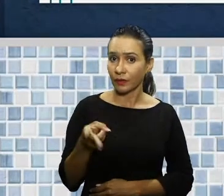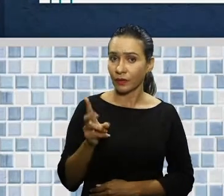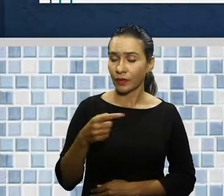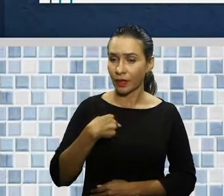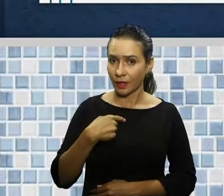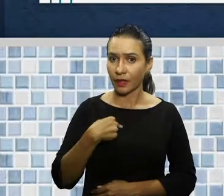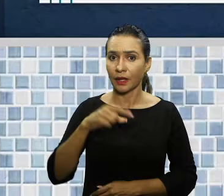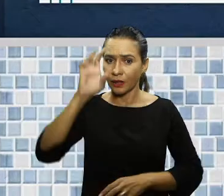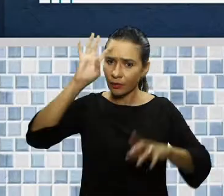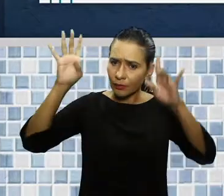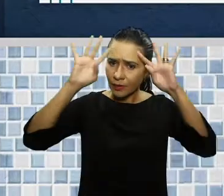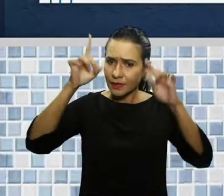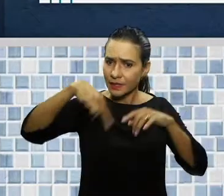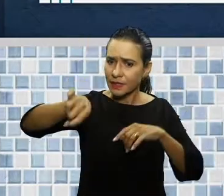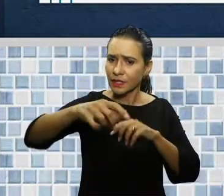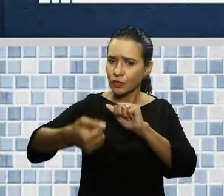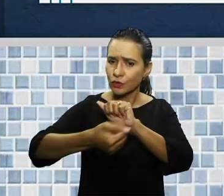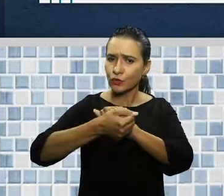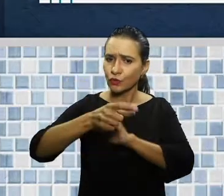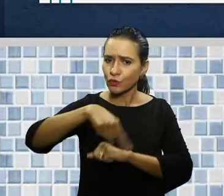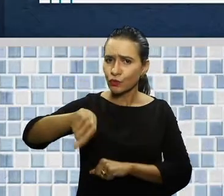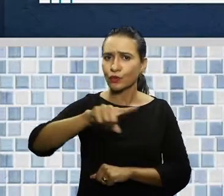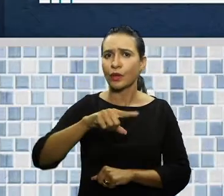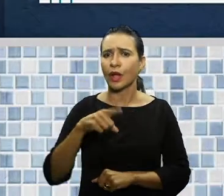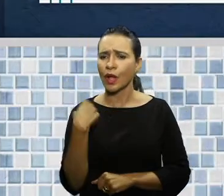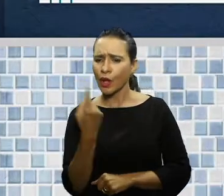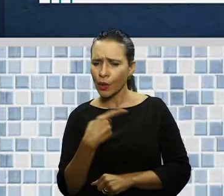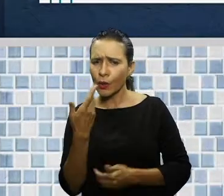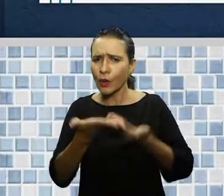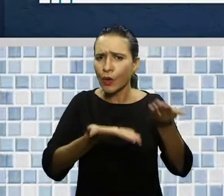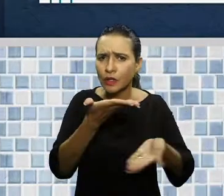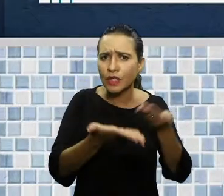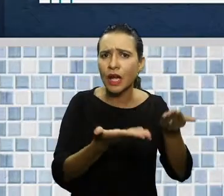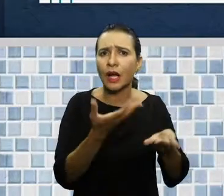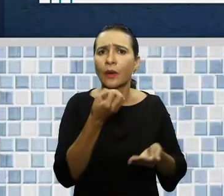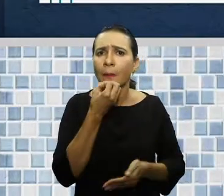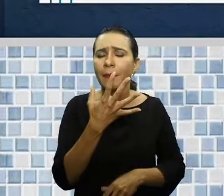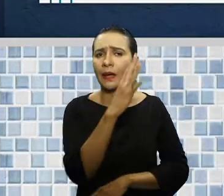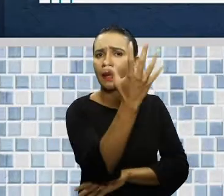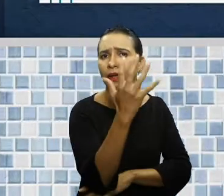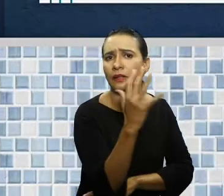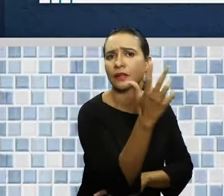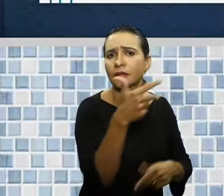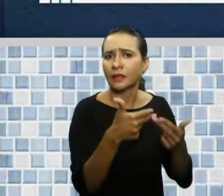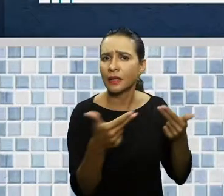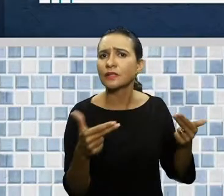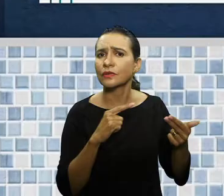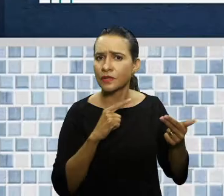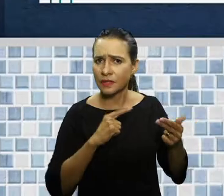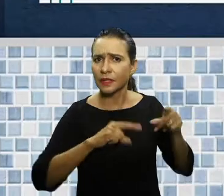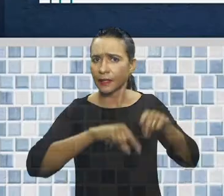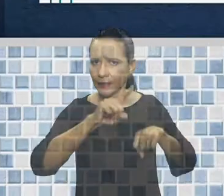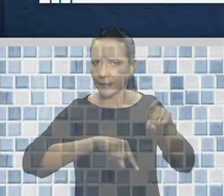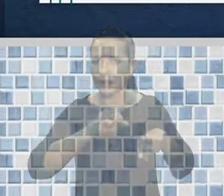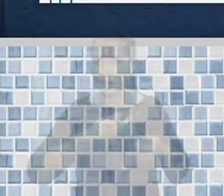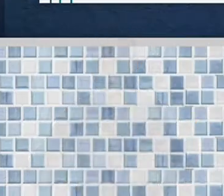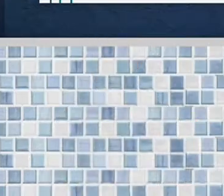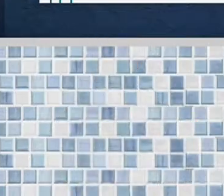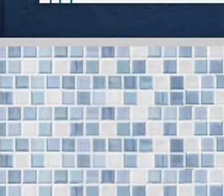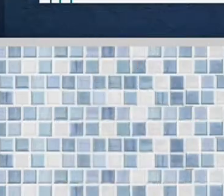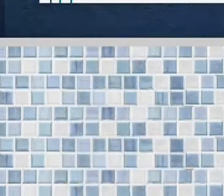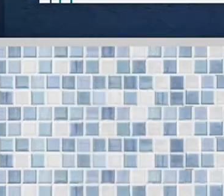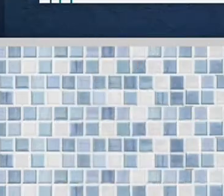com vocês. Será que nós estamos cuidando bem do nosso ambiente, dos recursos que estão disponíveis para a nossa